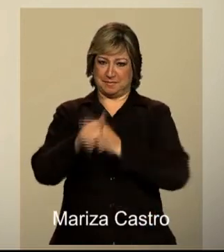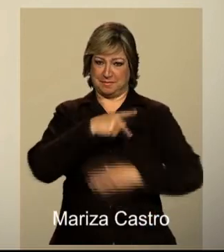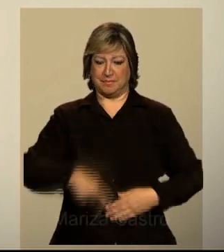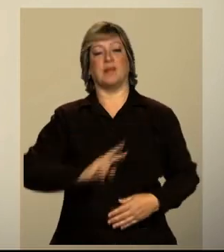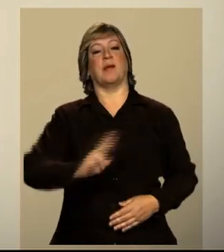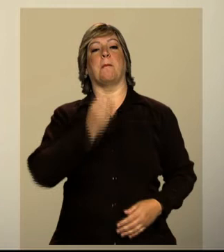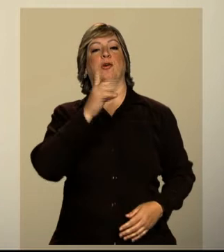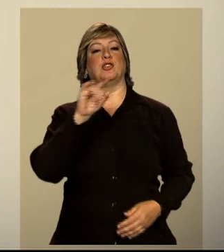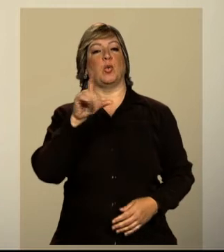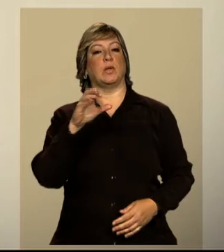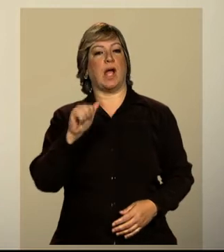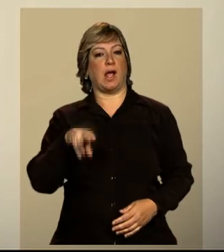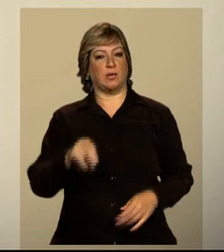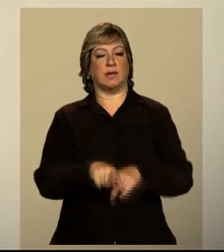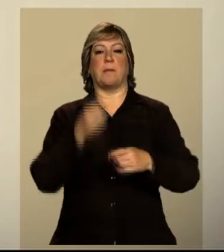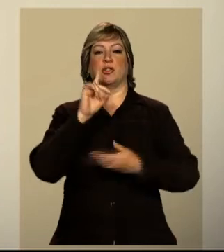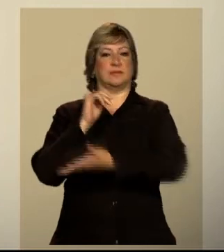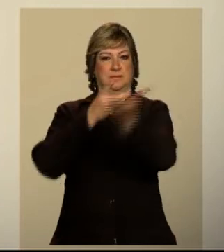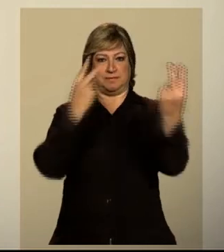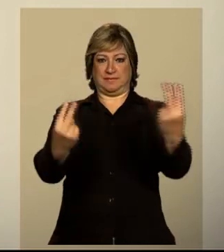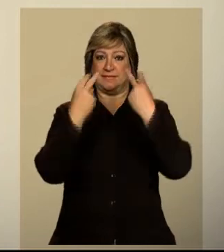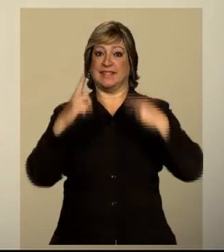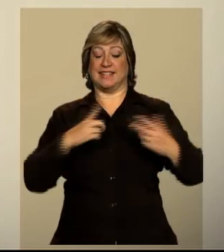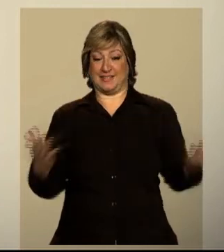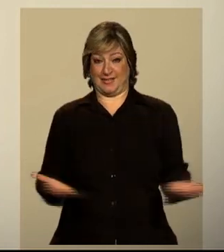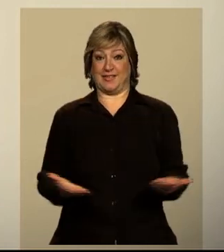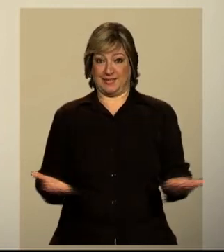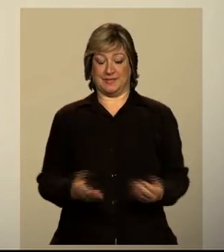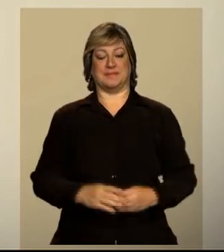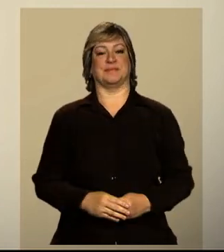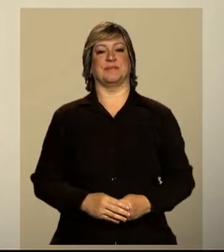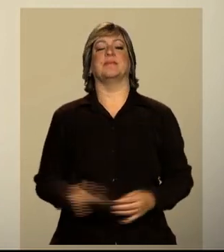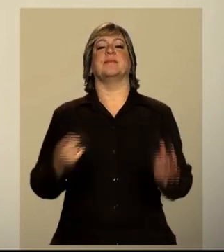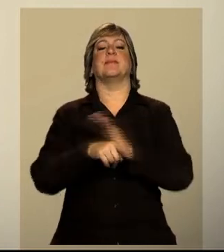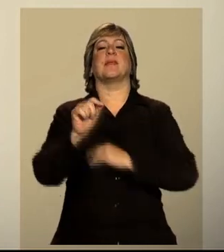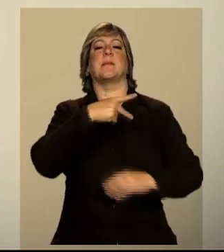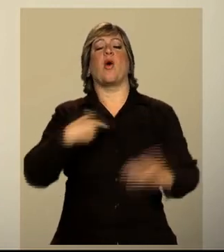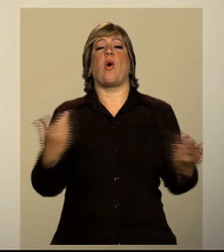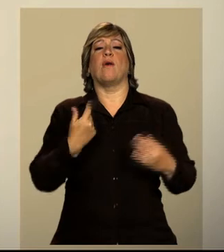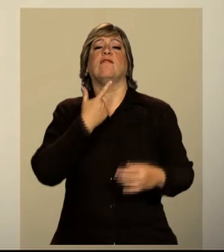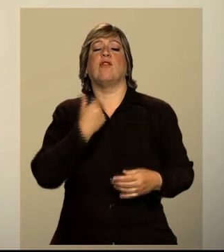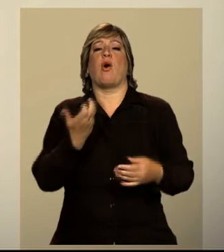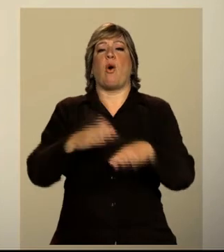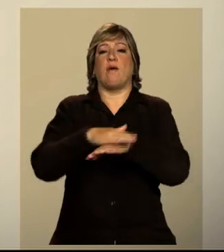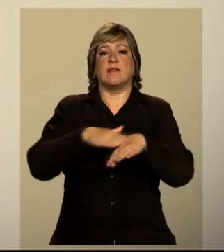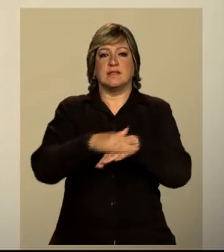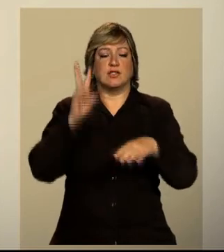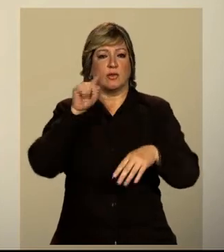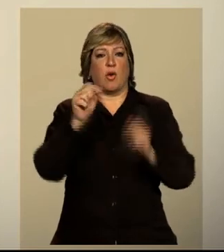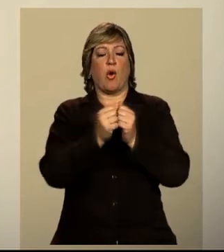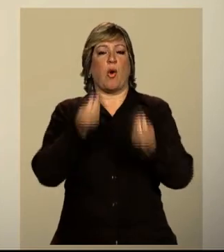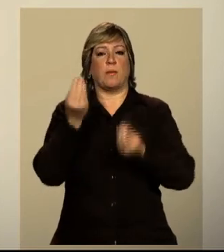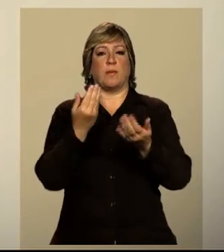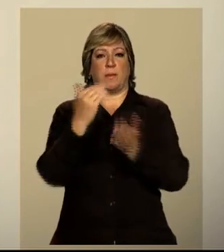dia presidenta Bom dia Luciano e um bom dia aos ouvintes que nos acompanha aqui no café presidenta Hoje eu queria conversar com a senhora sobre o